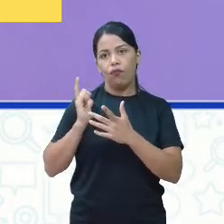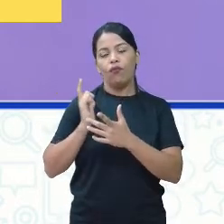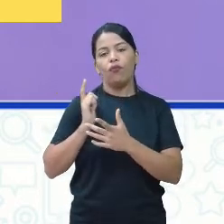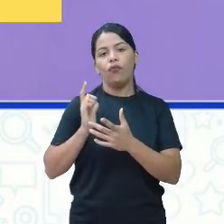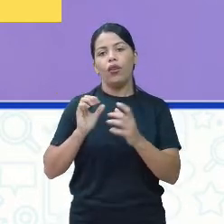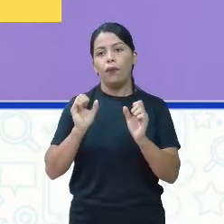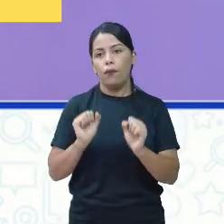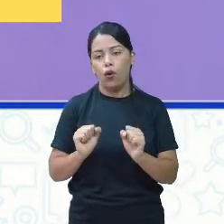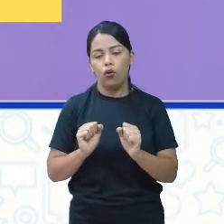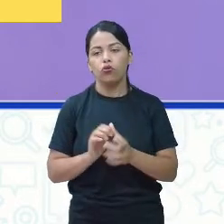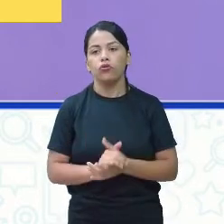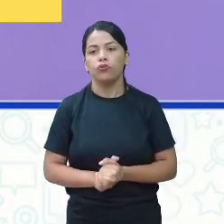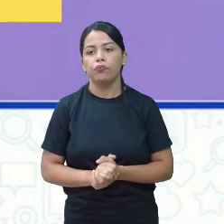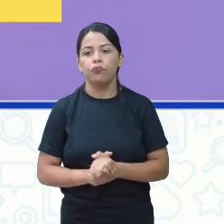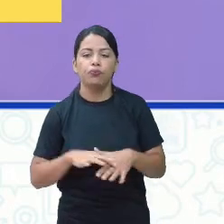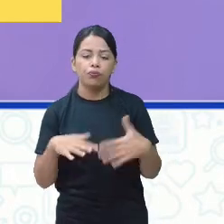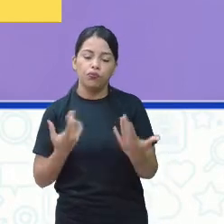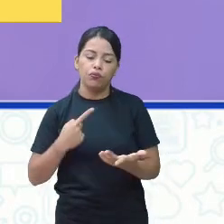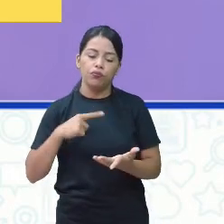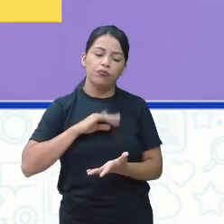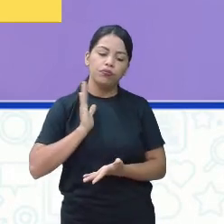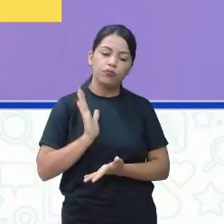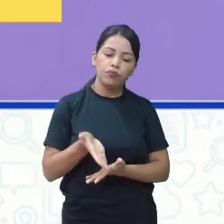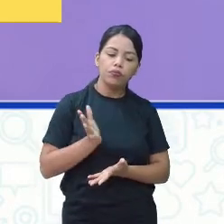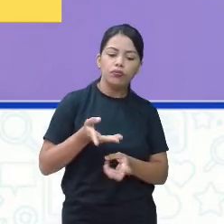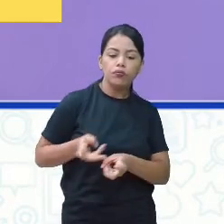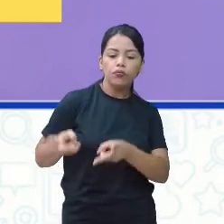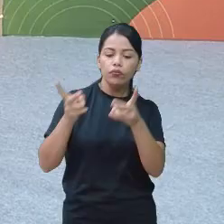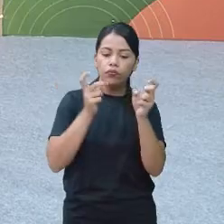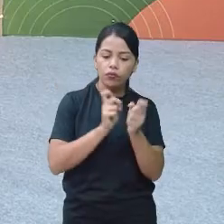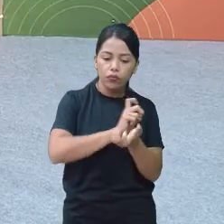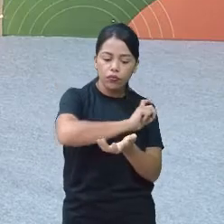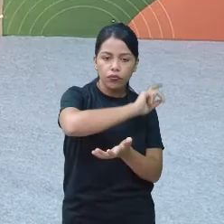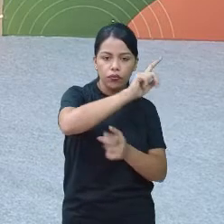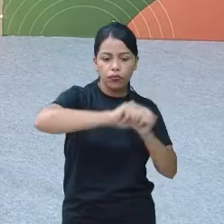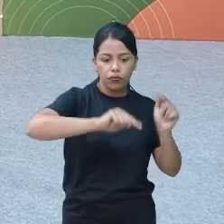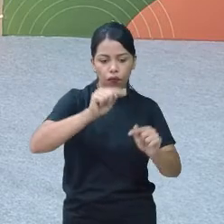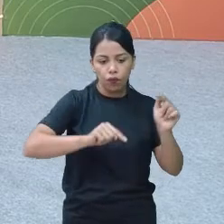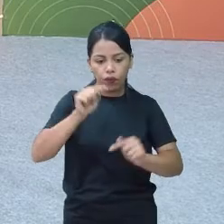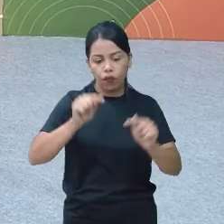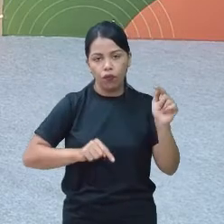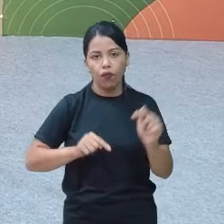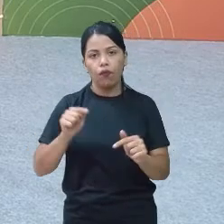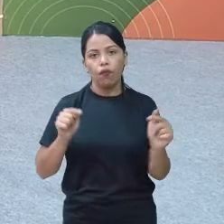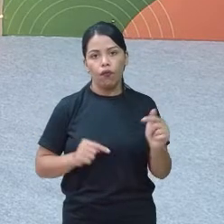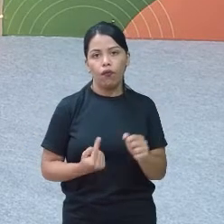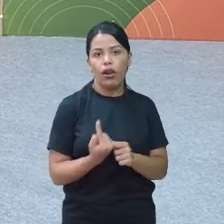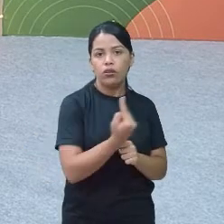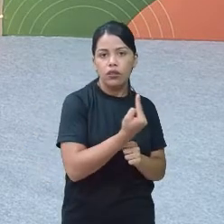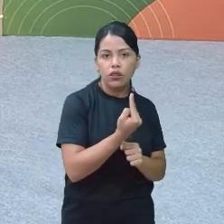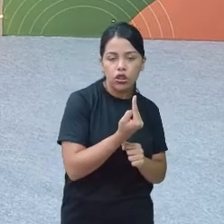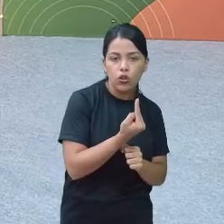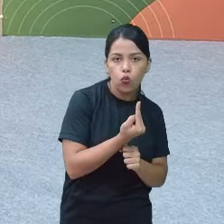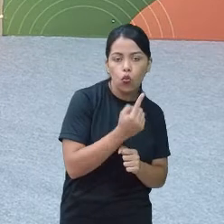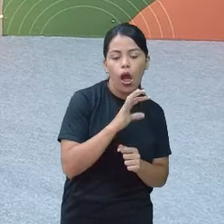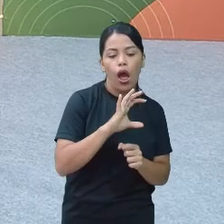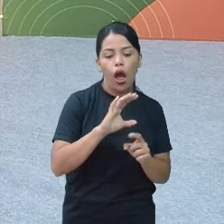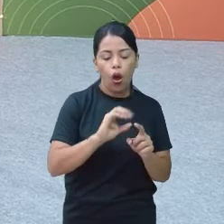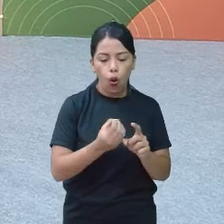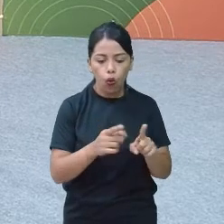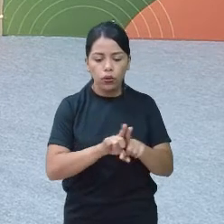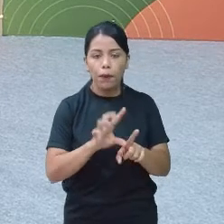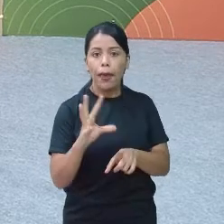cujos, cujas. Então, a gente já percebe uma variação aí entre singular e plural, e é por isso que a gente diz que eles